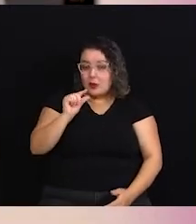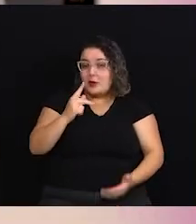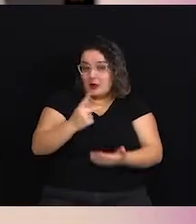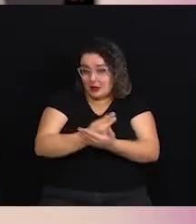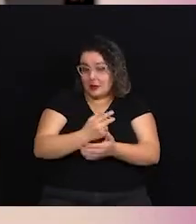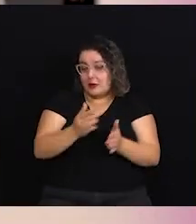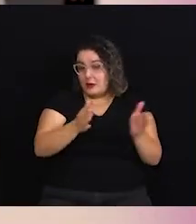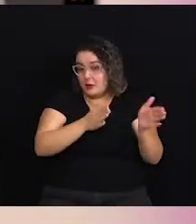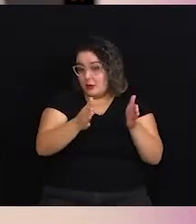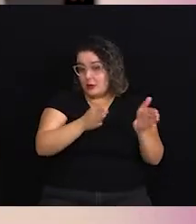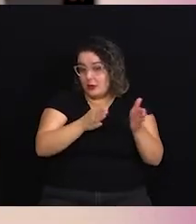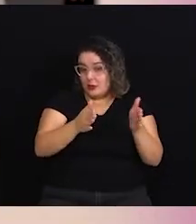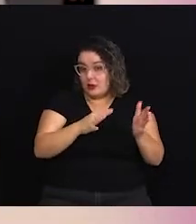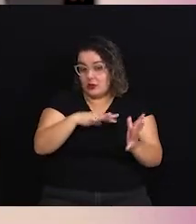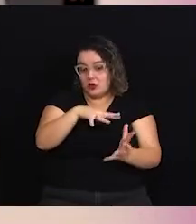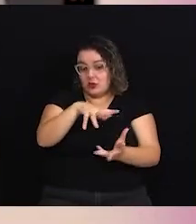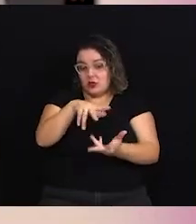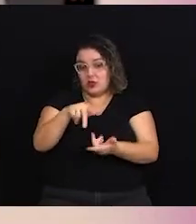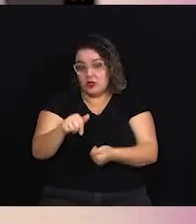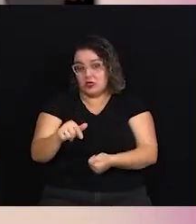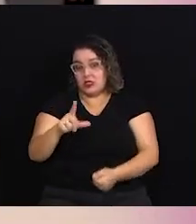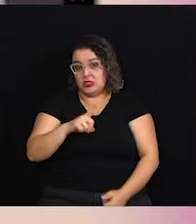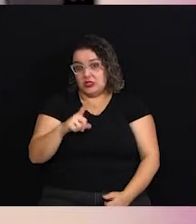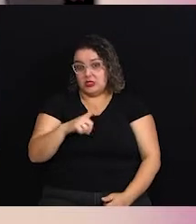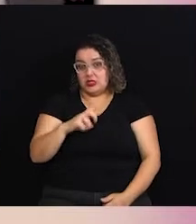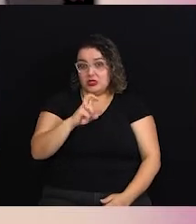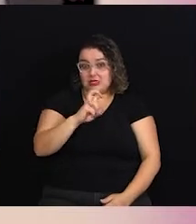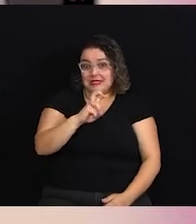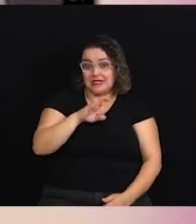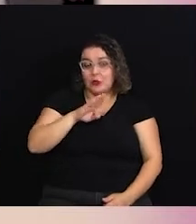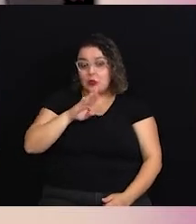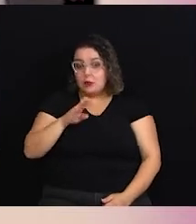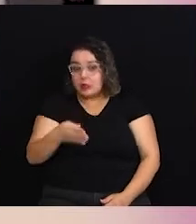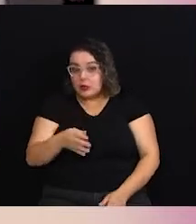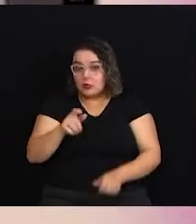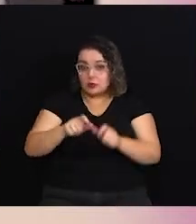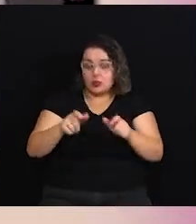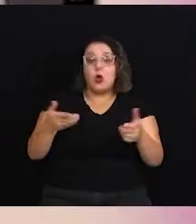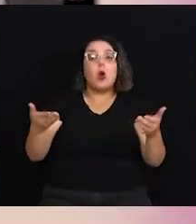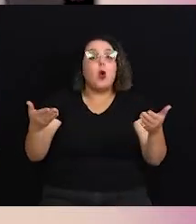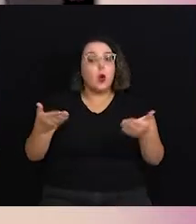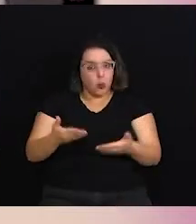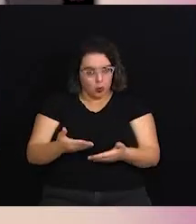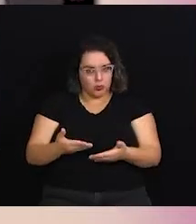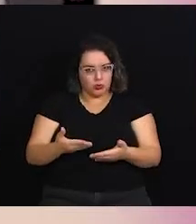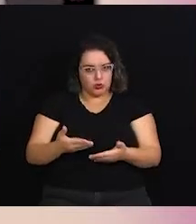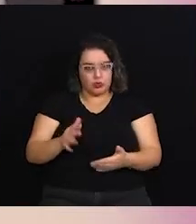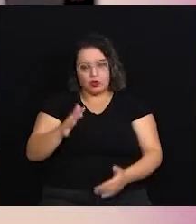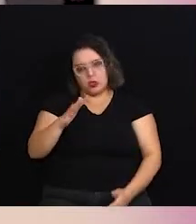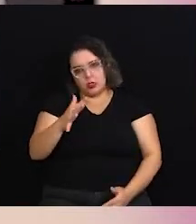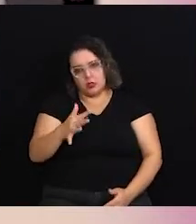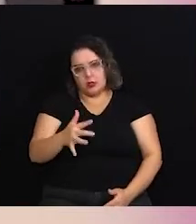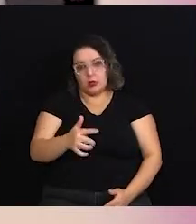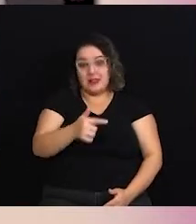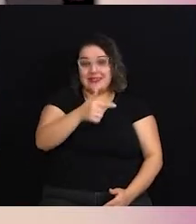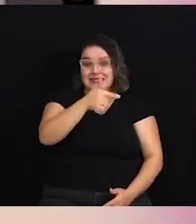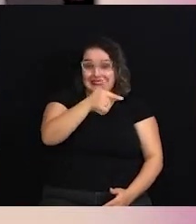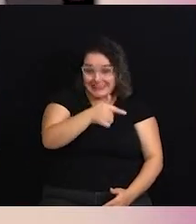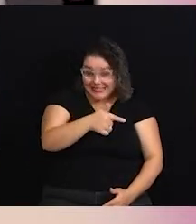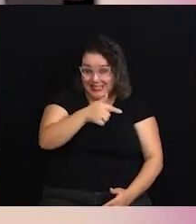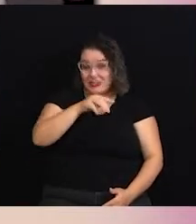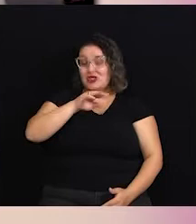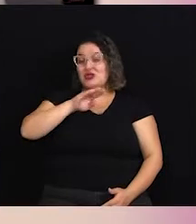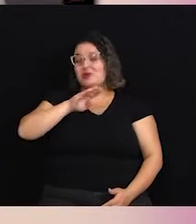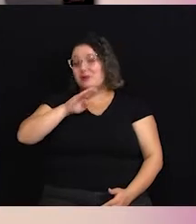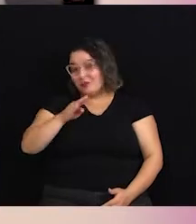defasado era uma época em que o planeta pertinho 5 bilhões de pessoas hoje já estão na casa de 7